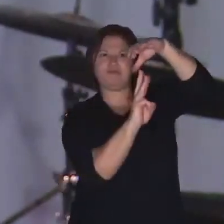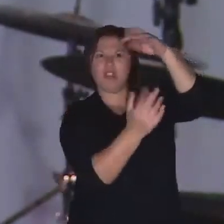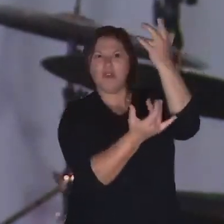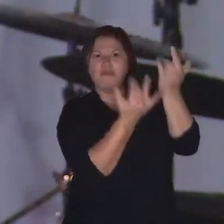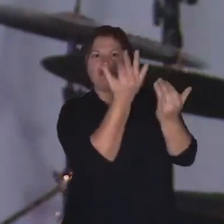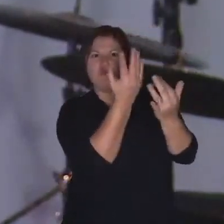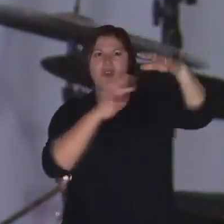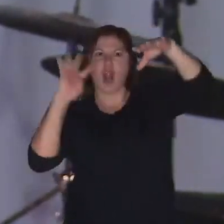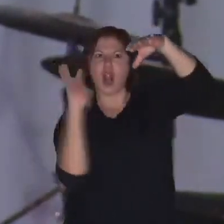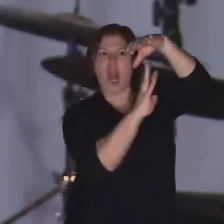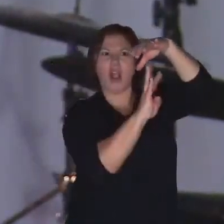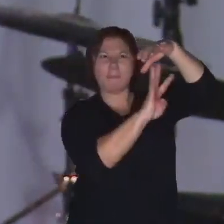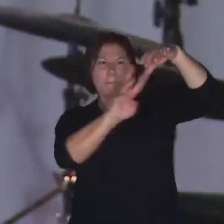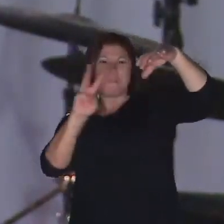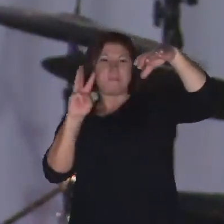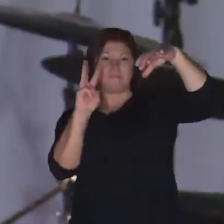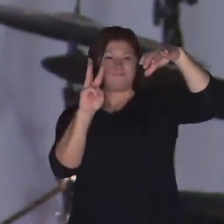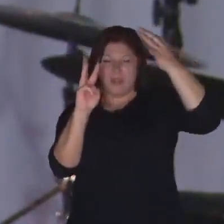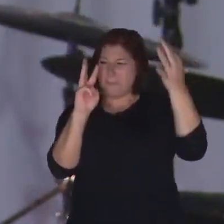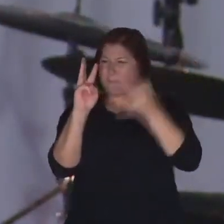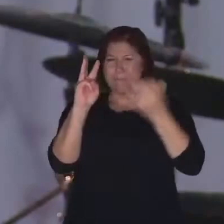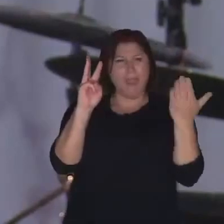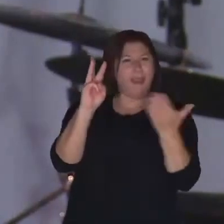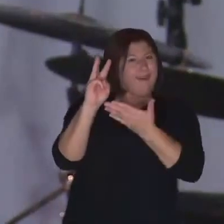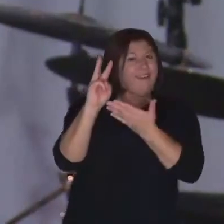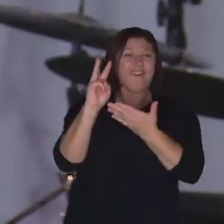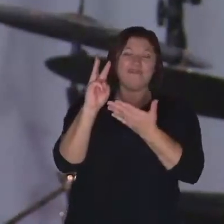os leões. Esse local não vai nos limitar.